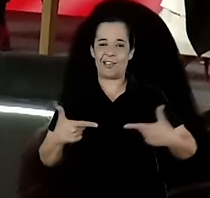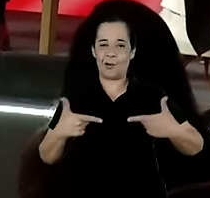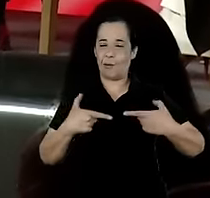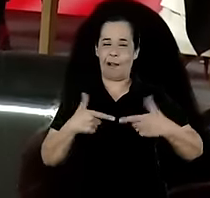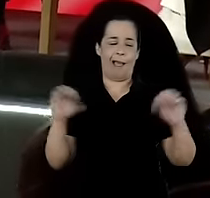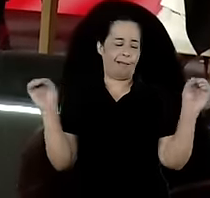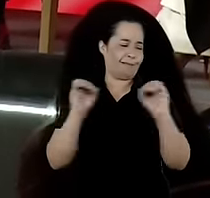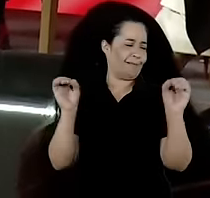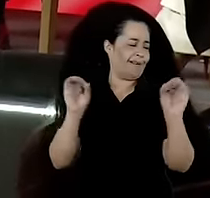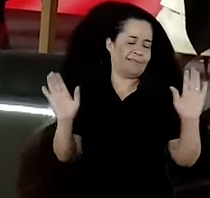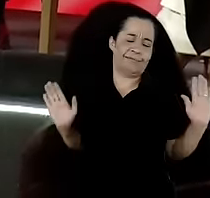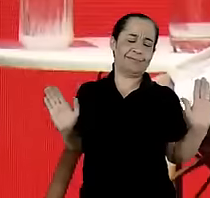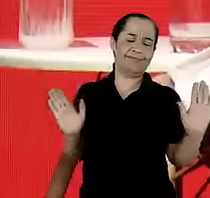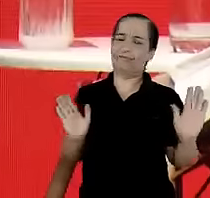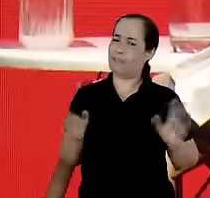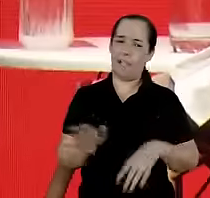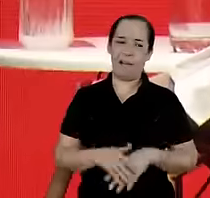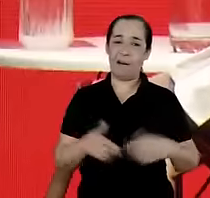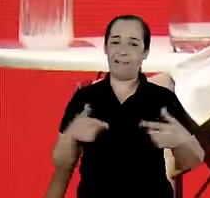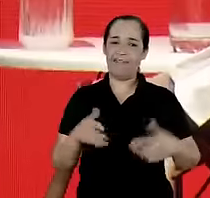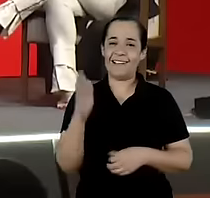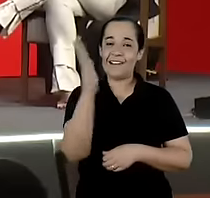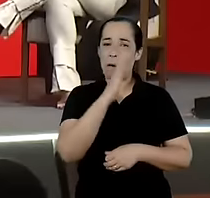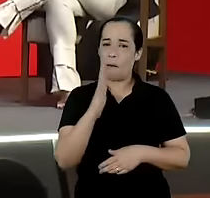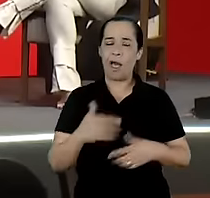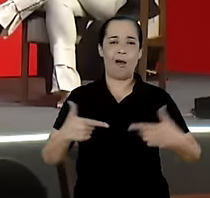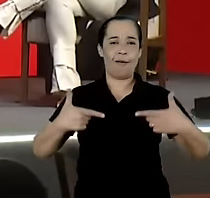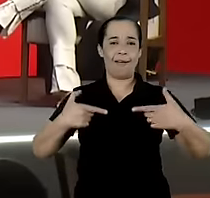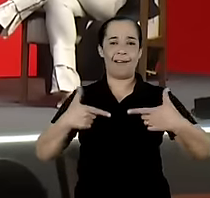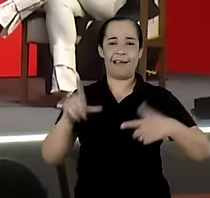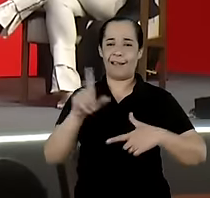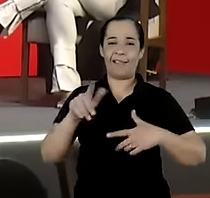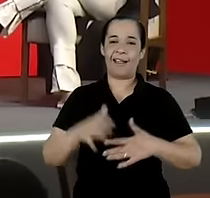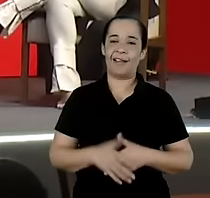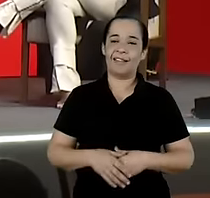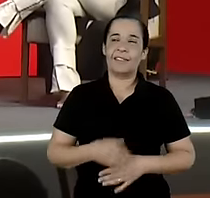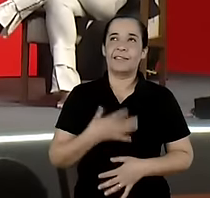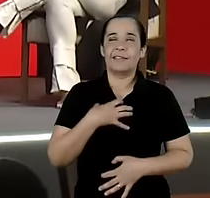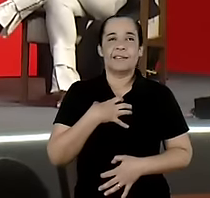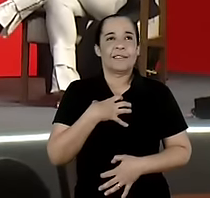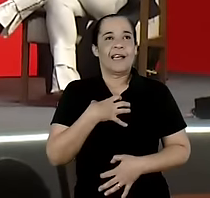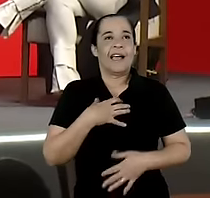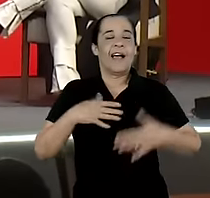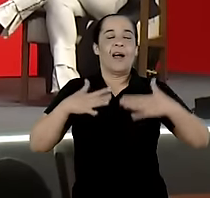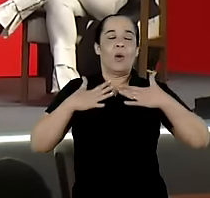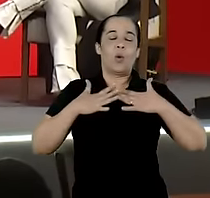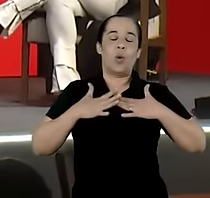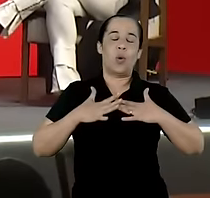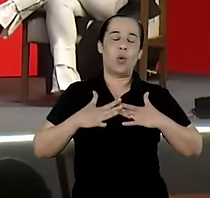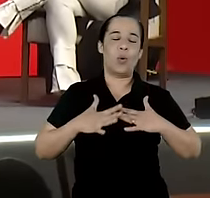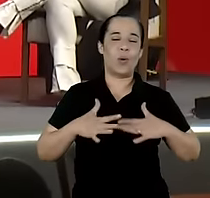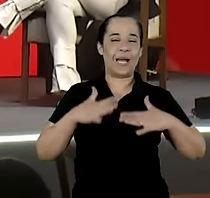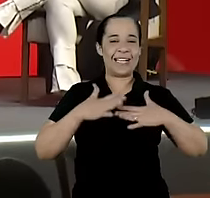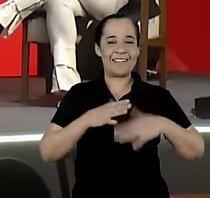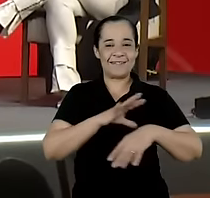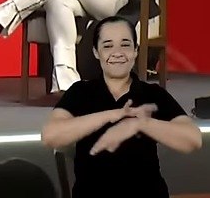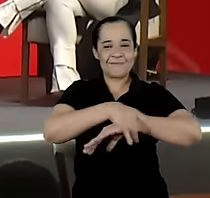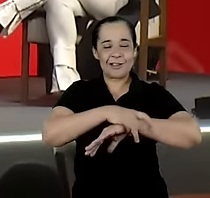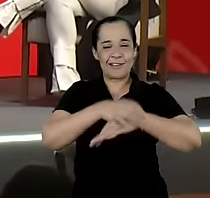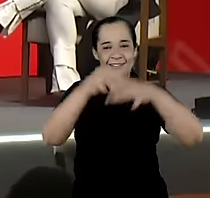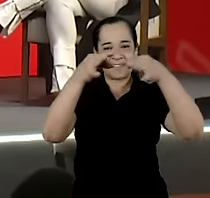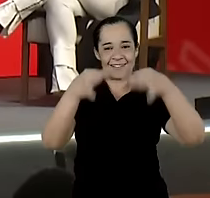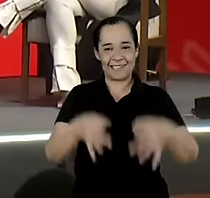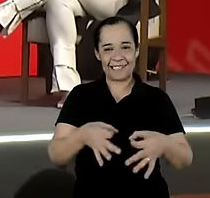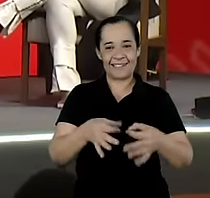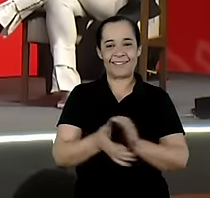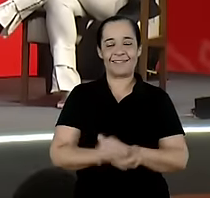isso isso também é algo que dá um uma certa calma segurança e certeza pra gente aqui né em relação a resto do